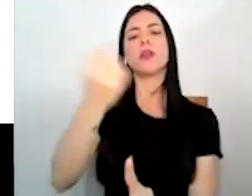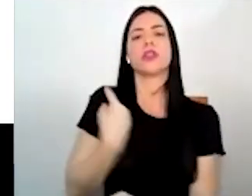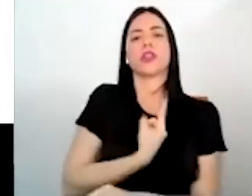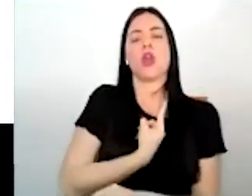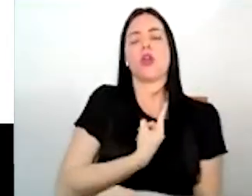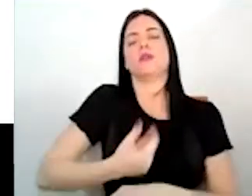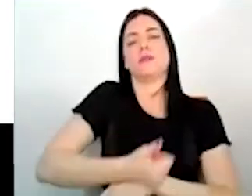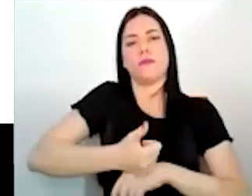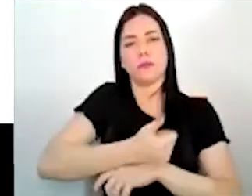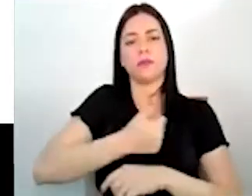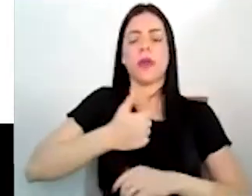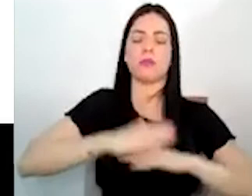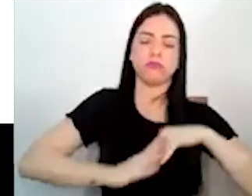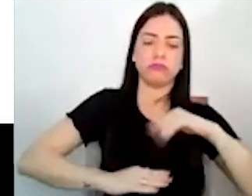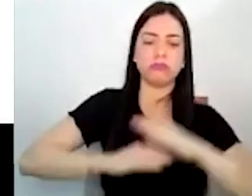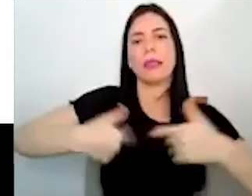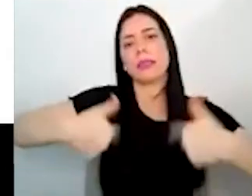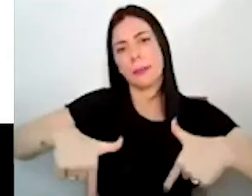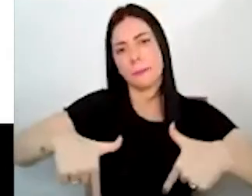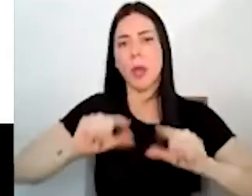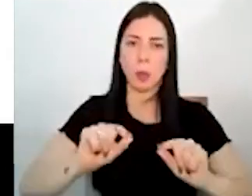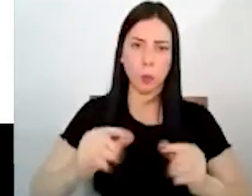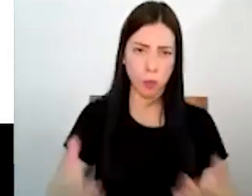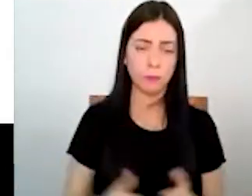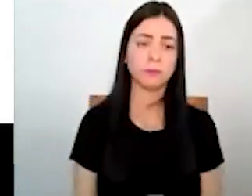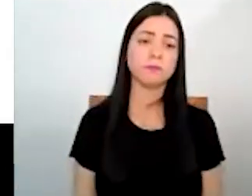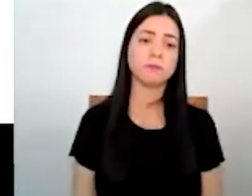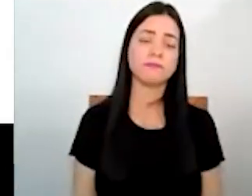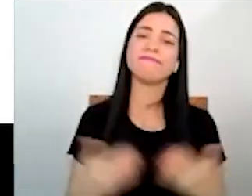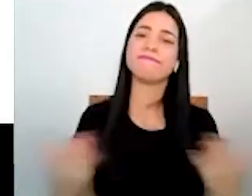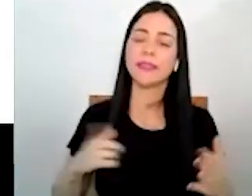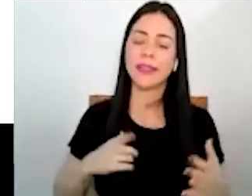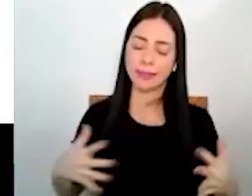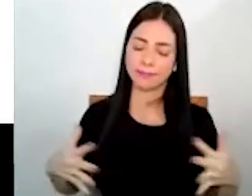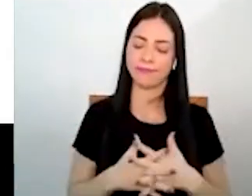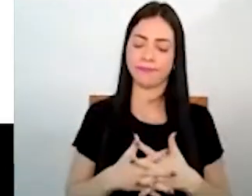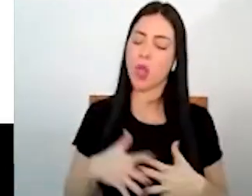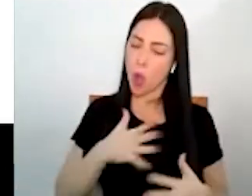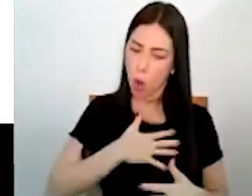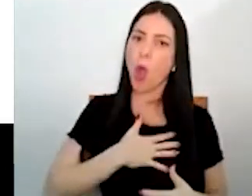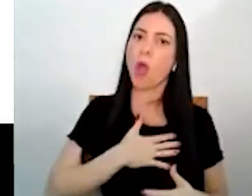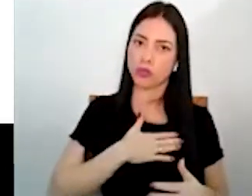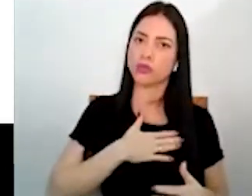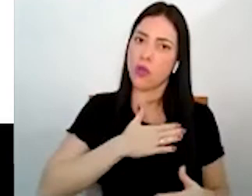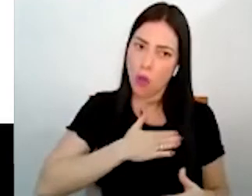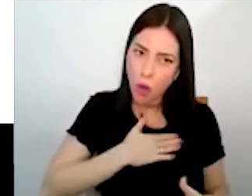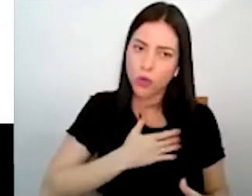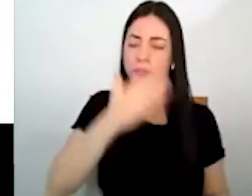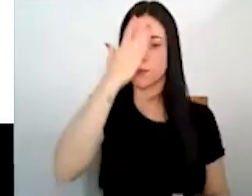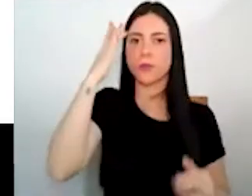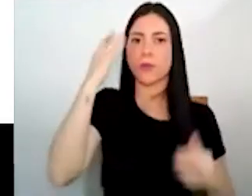nosso trabalho. E é em si um paradoxo, né? Eu gosto muito dessa ideia de você falar que uma